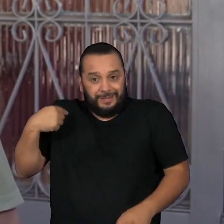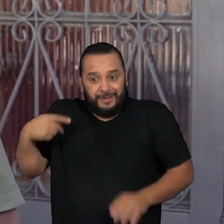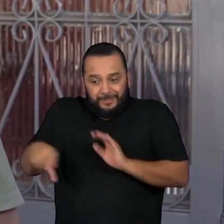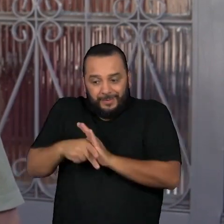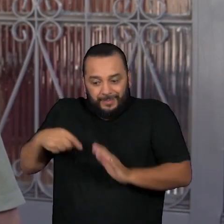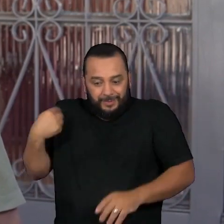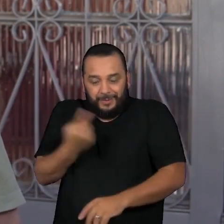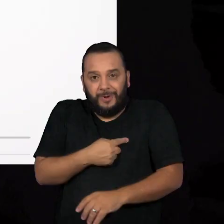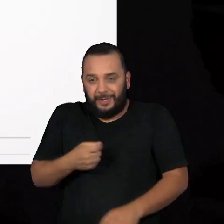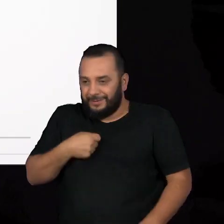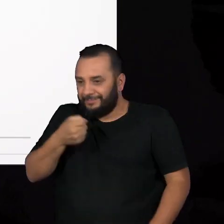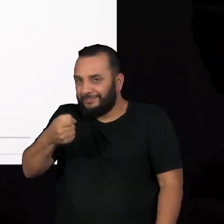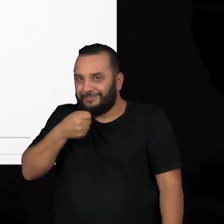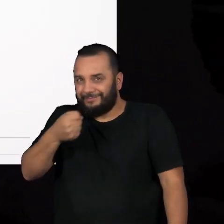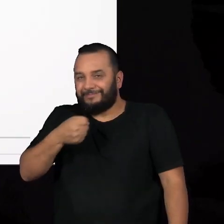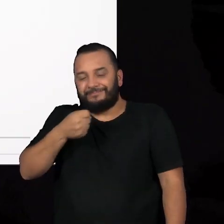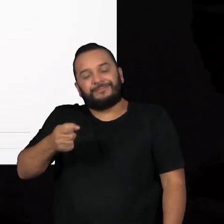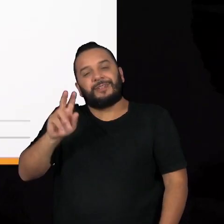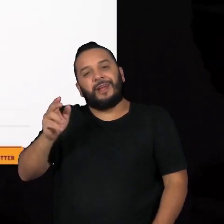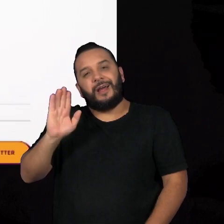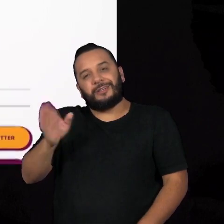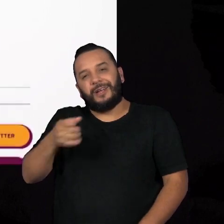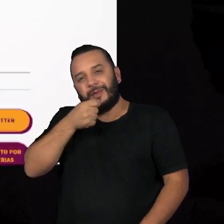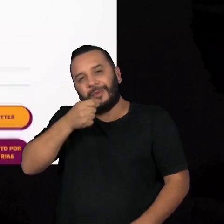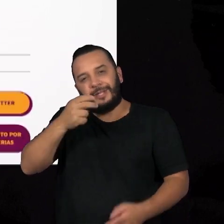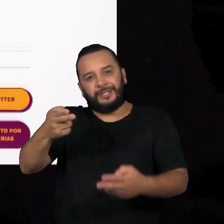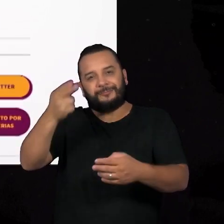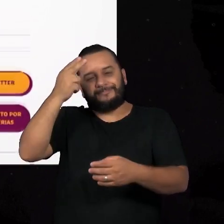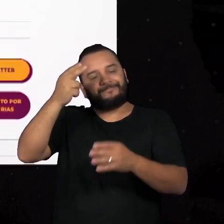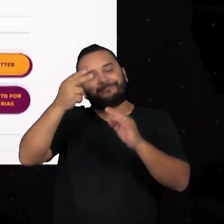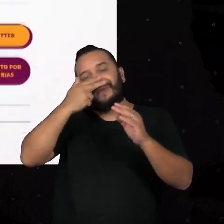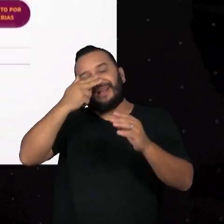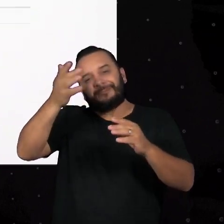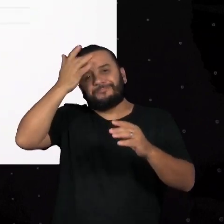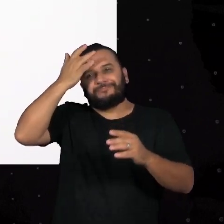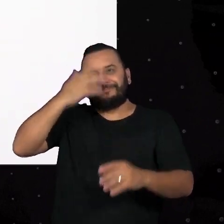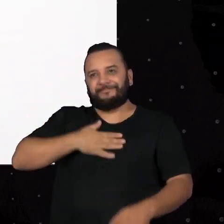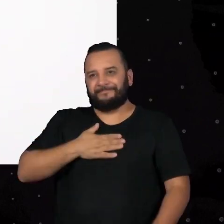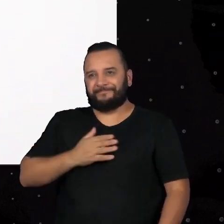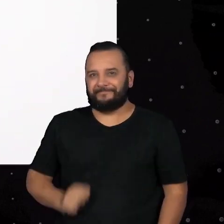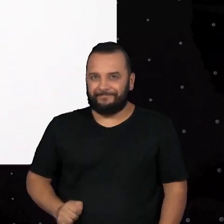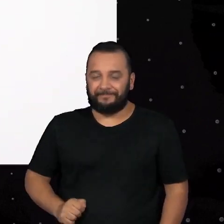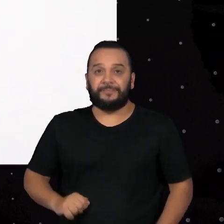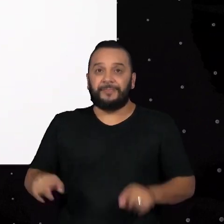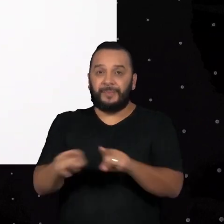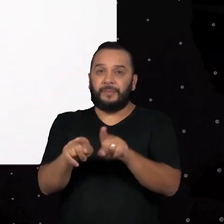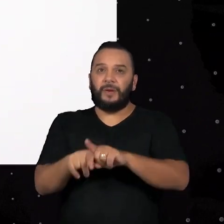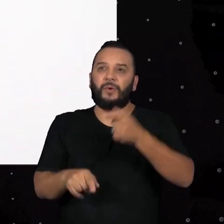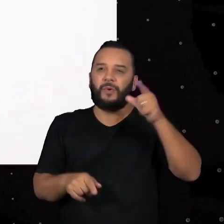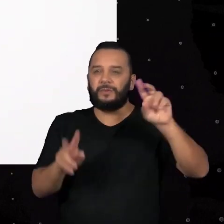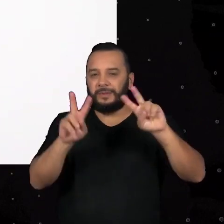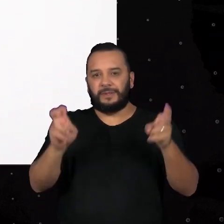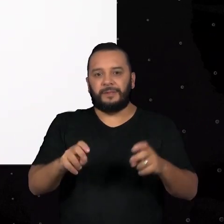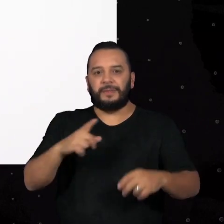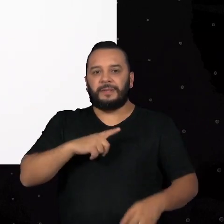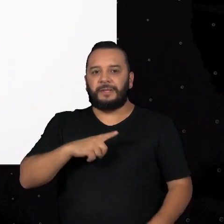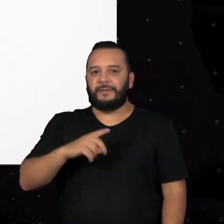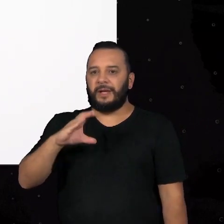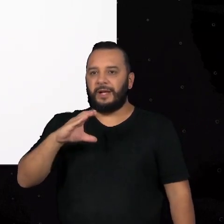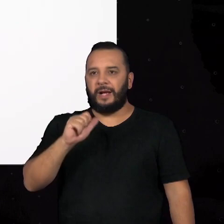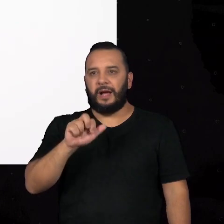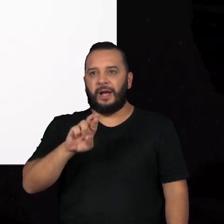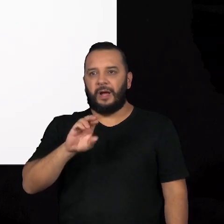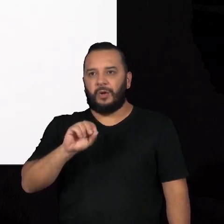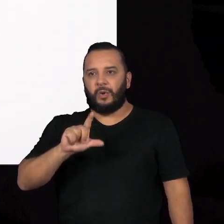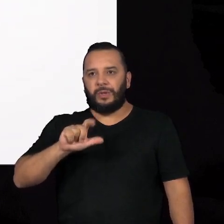reportagem que me marcou. E também uma outra bem importante que a gente fez foi sobre o acervo da Carolina Maria de Jesus,